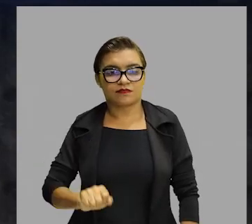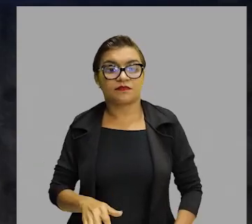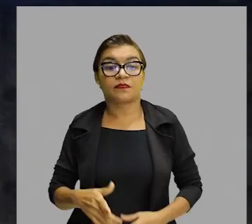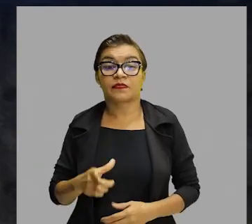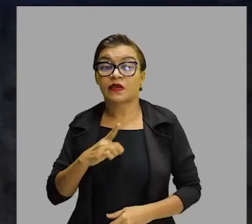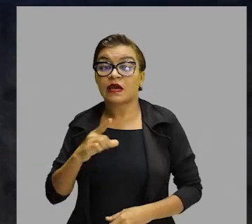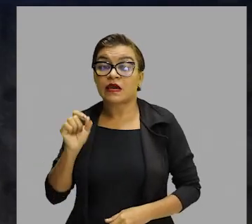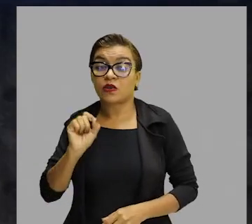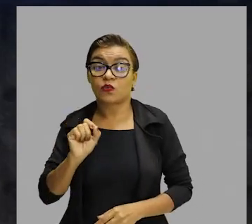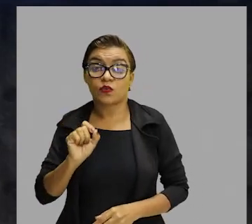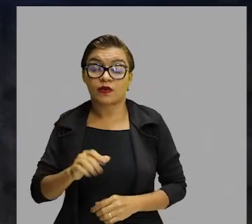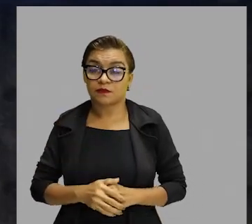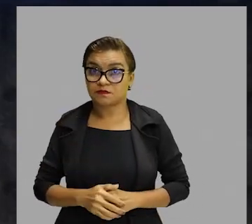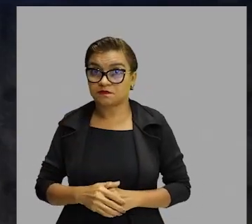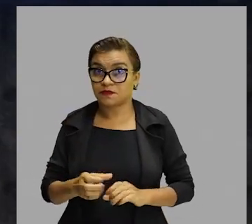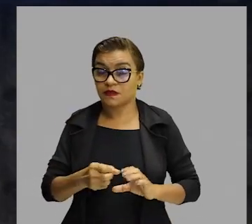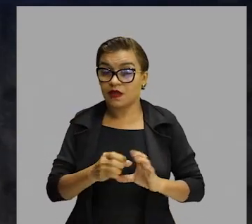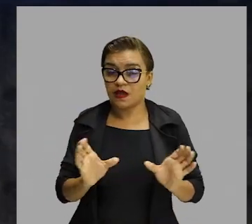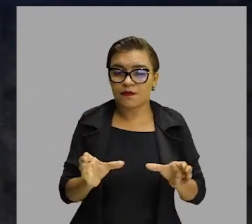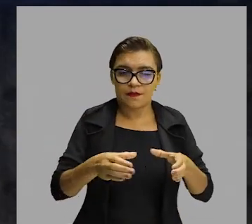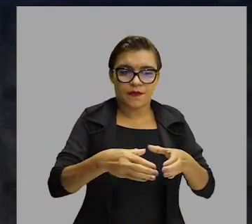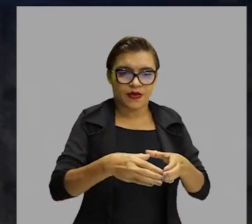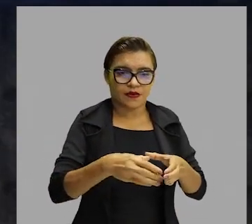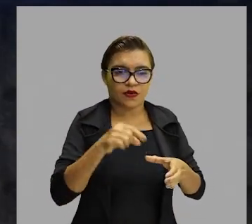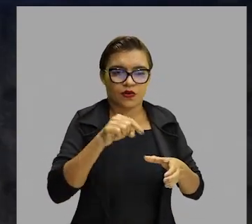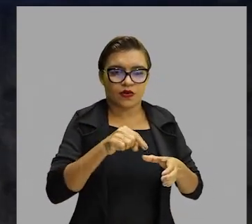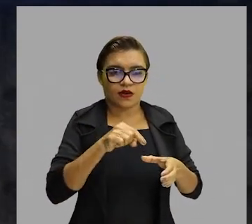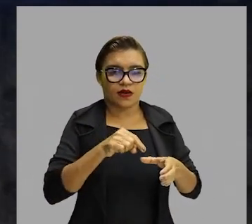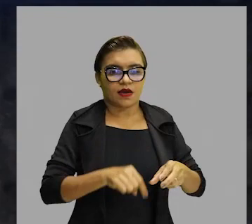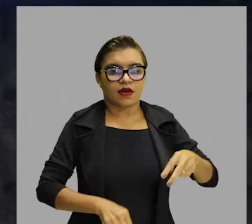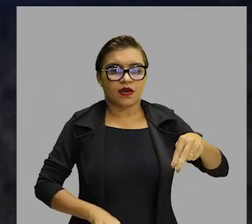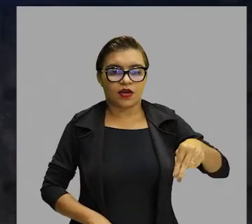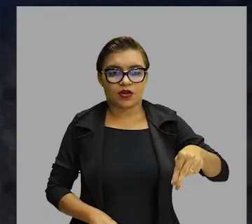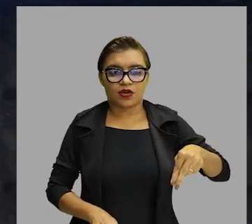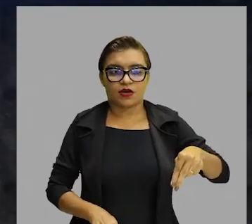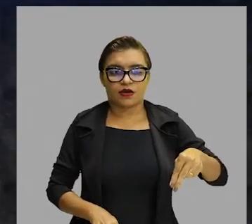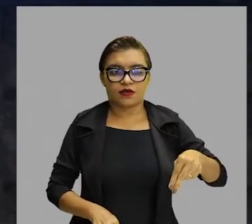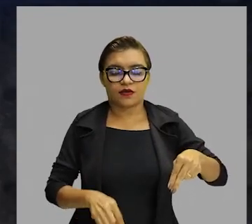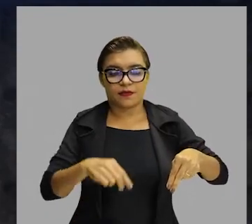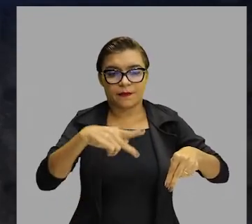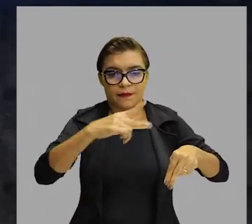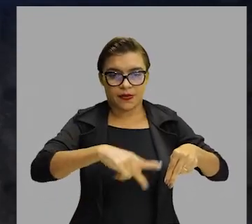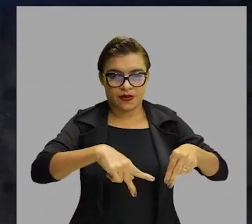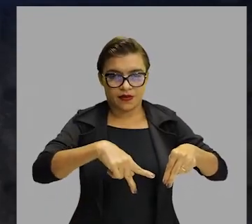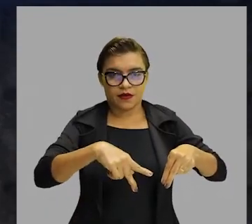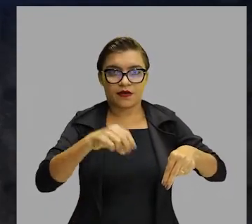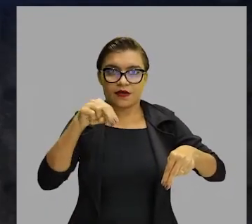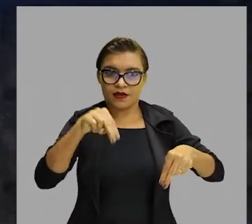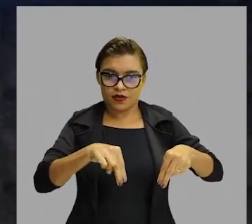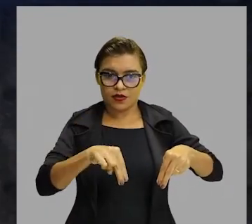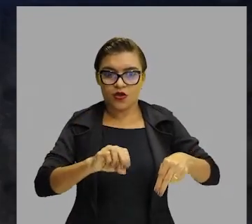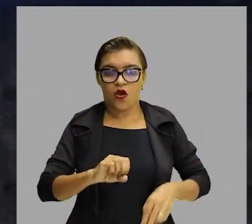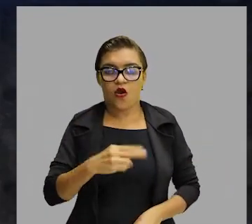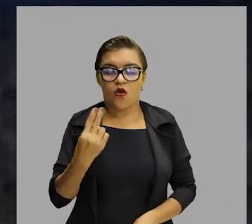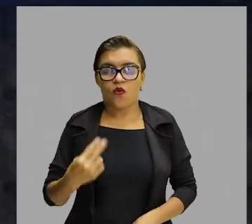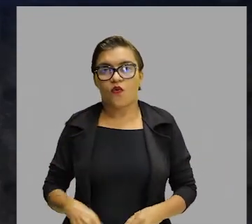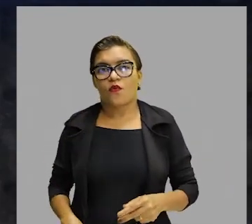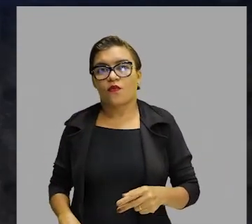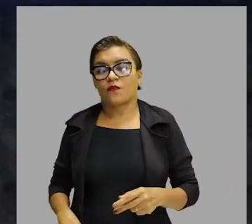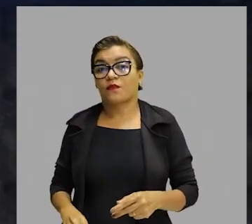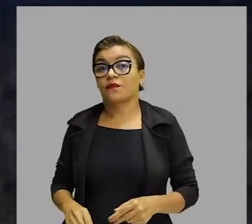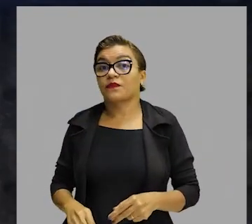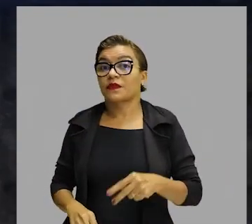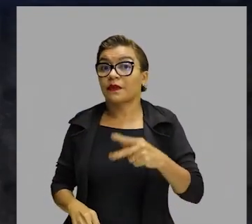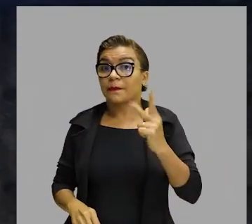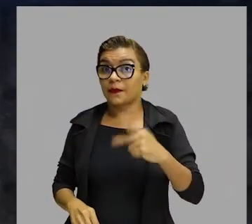transistores são classificados por NPN ou PNP, certo?